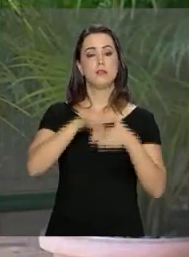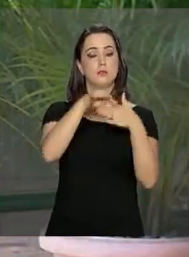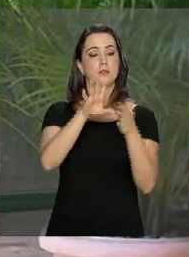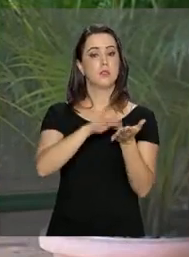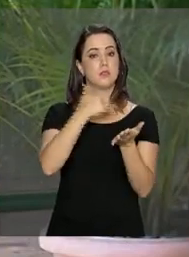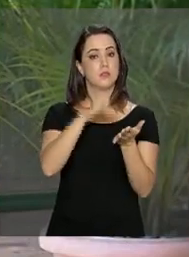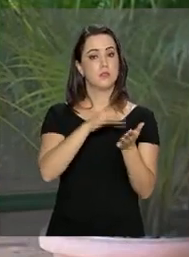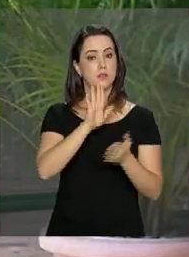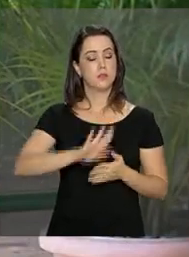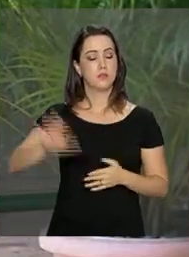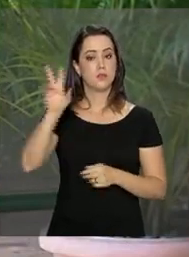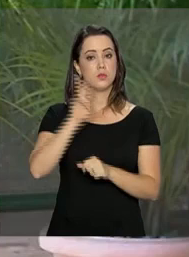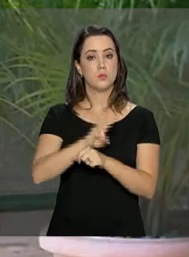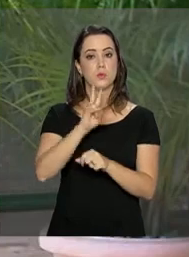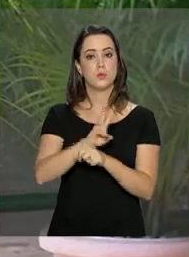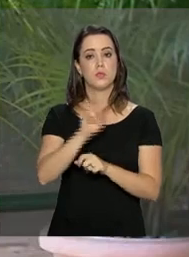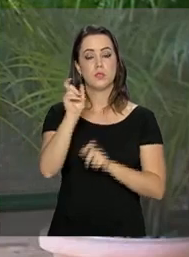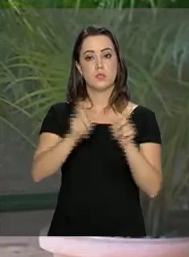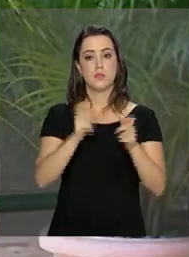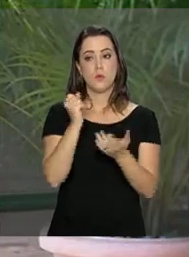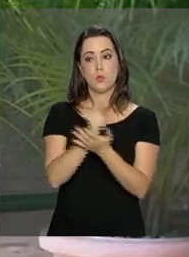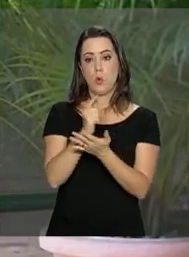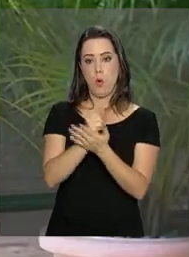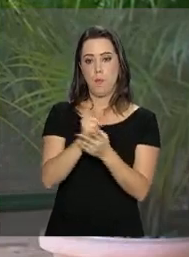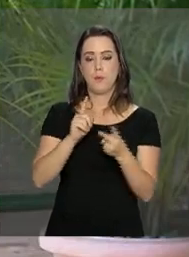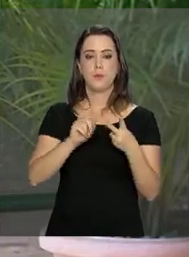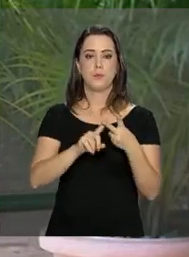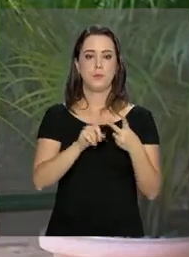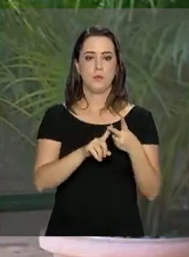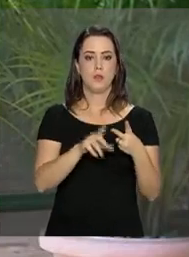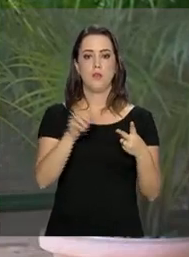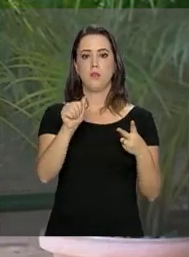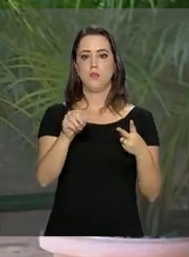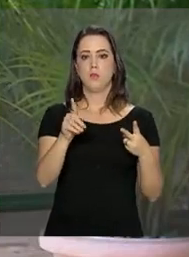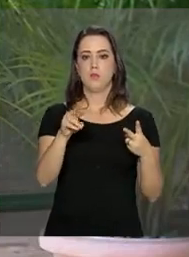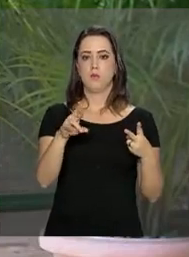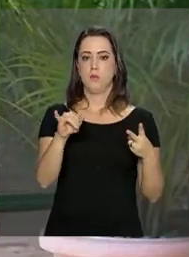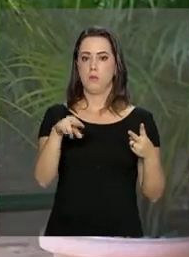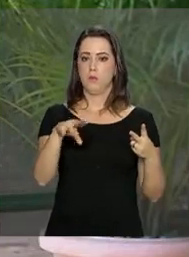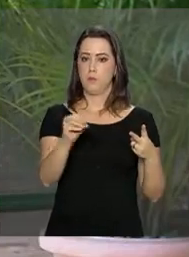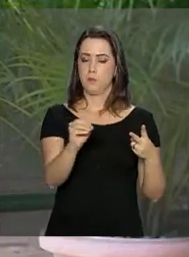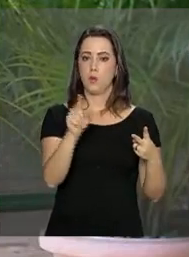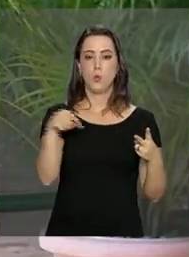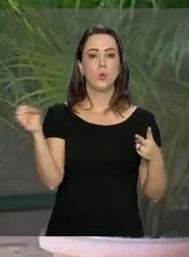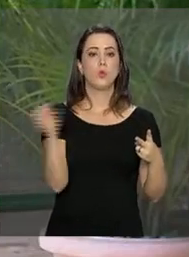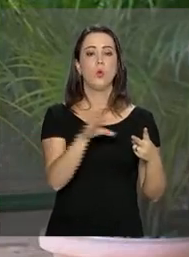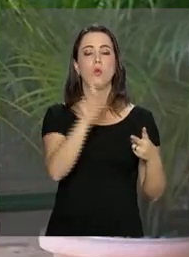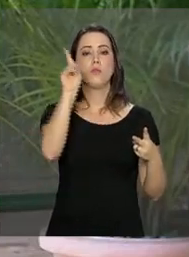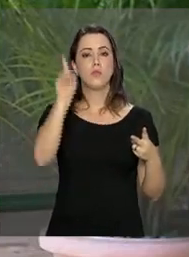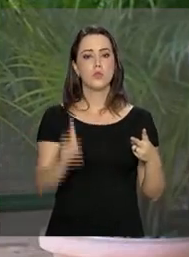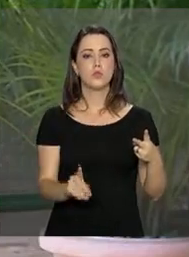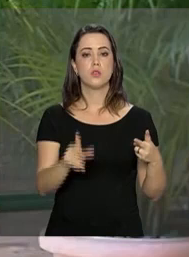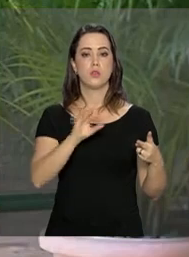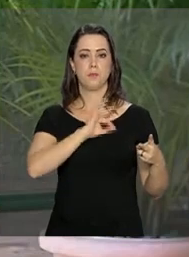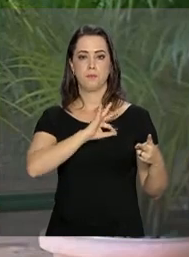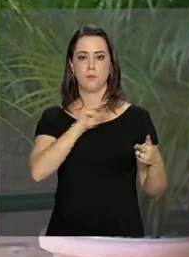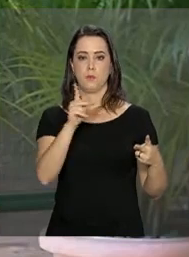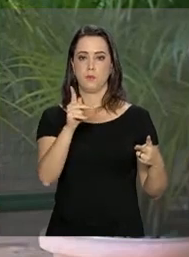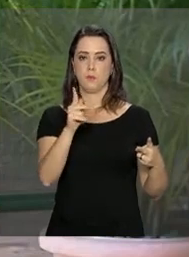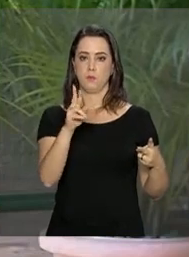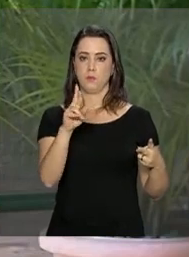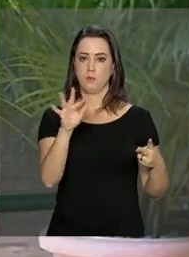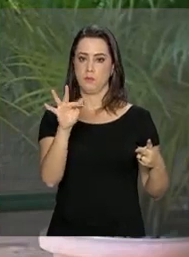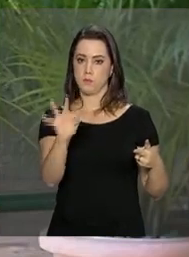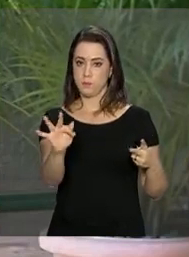de defesa do consumidor a cena com e adriano marcos furtado que será o novo diretor da polícia rodoviária federal a